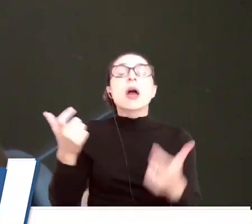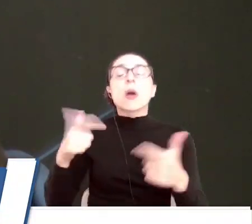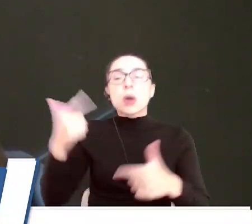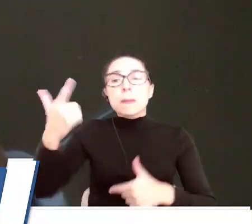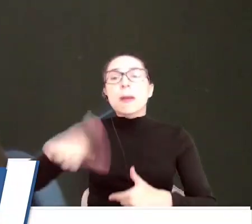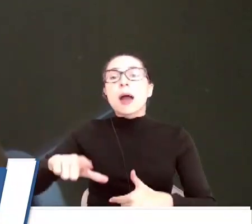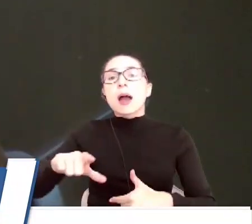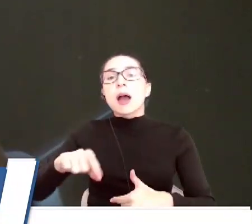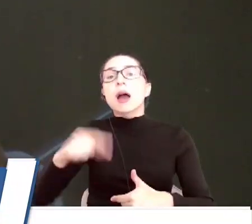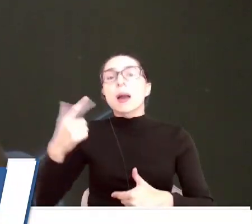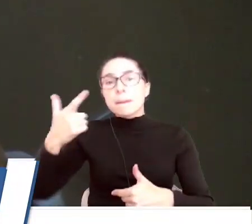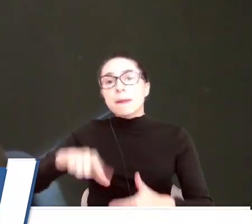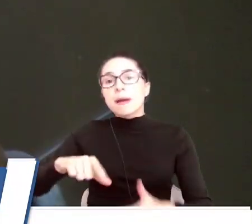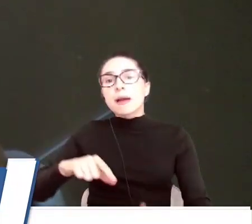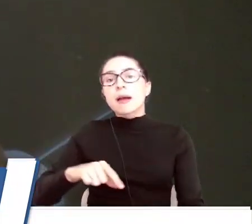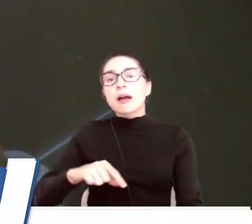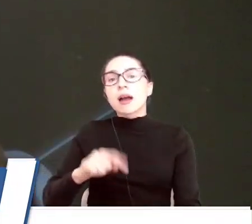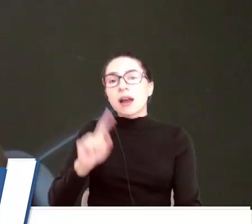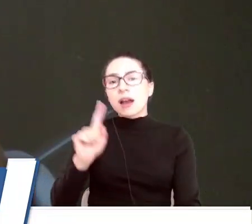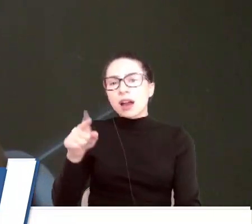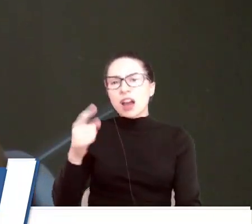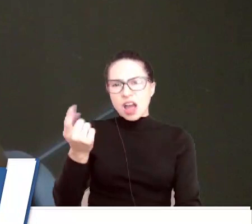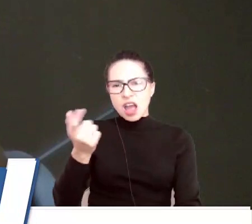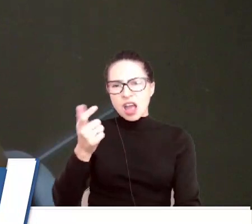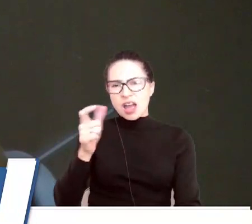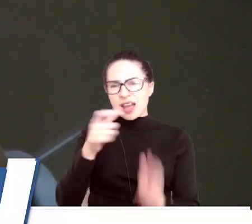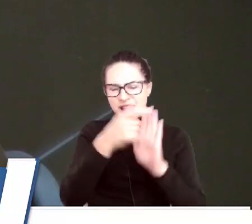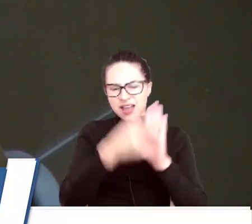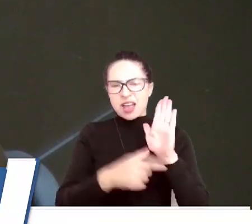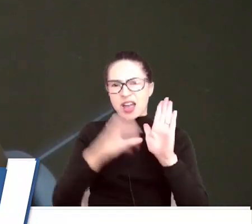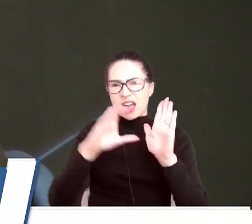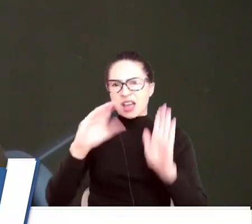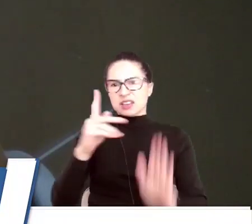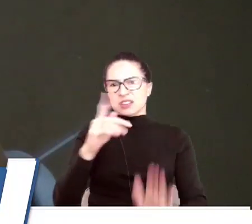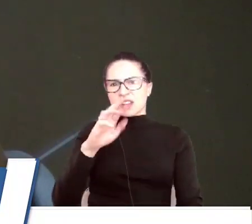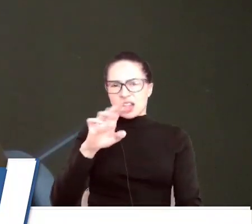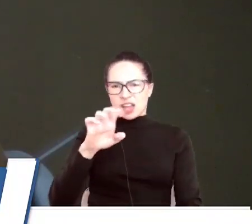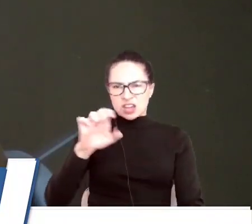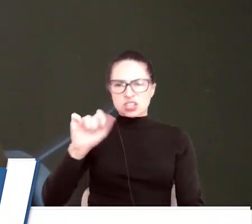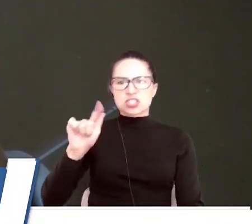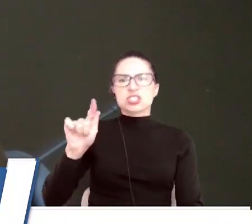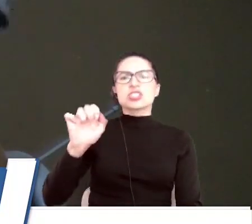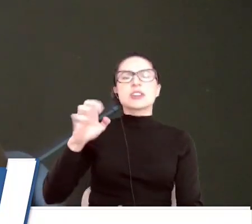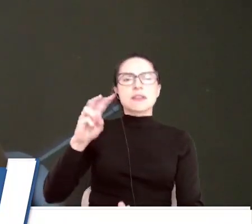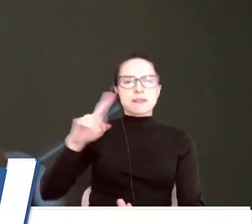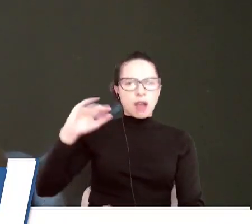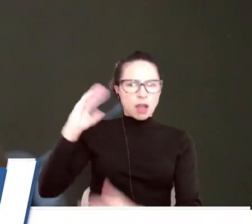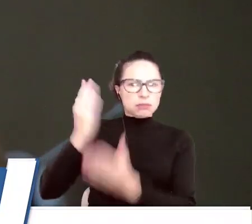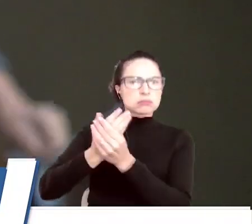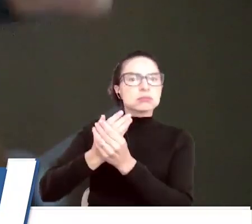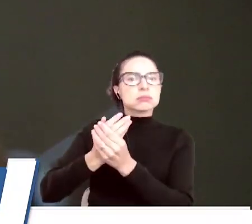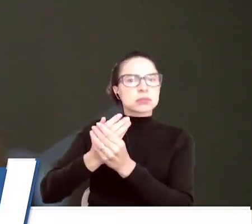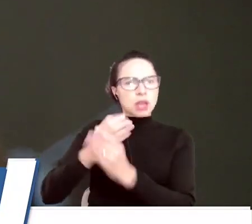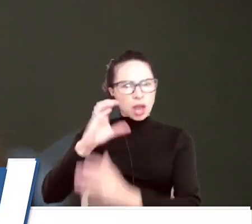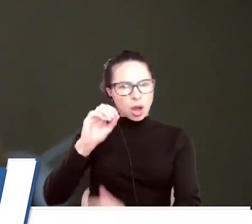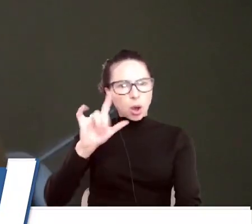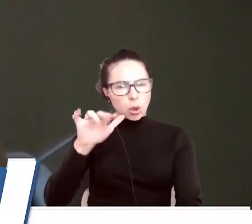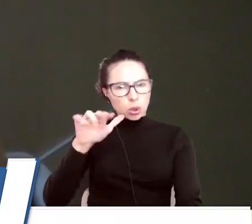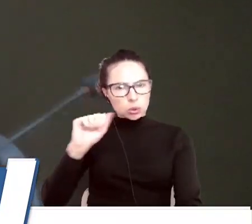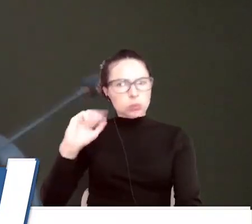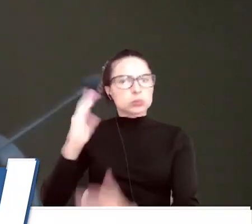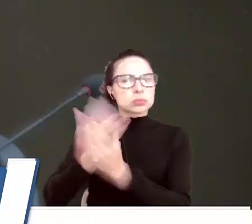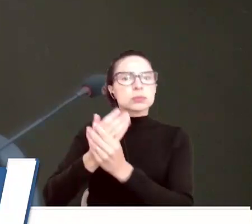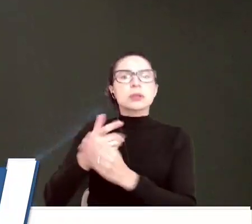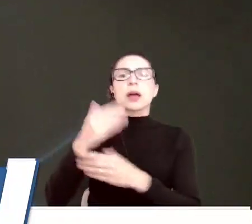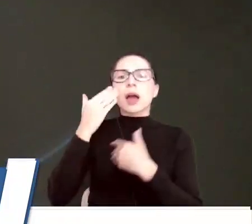coisa, a charge nós vamos responder na justiça. A coluna nós vamos responder na justiça. E quero agradecer